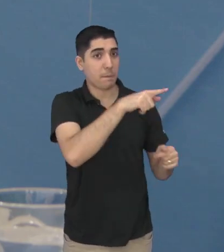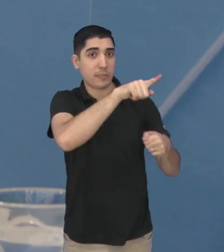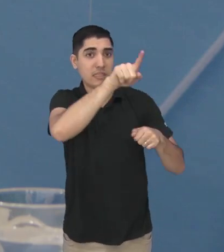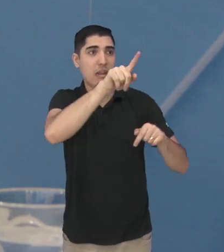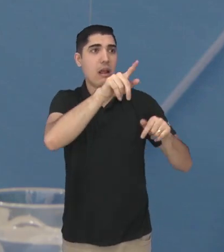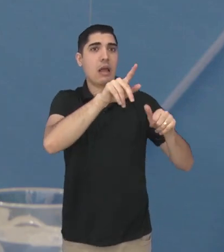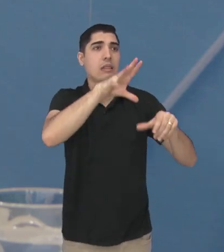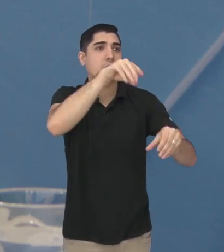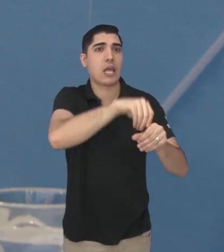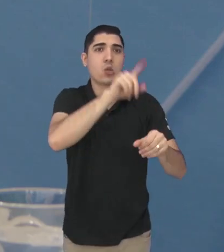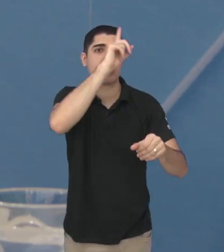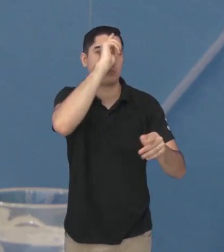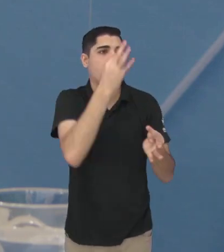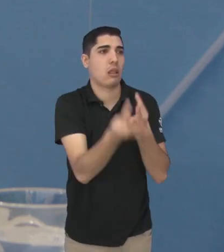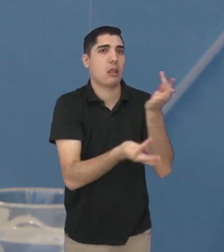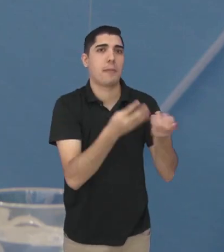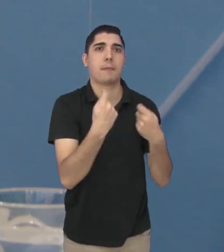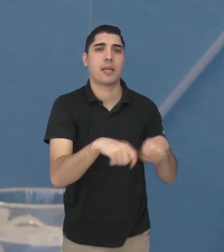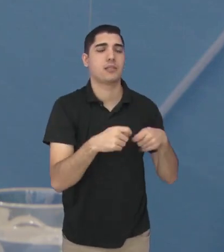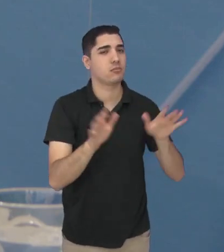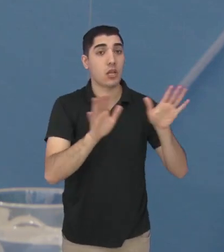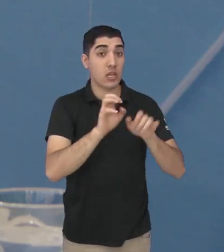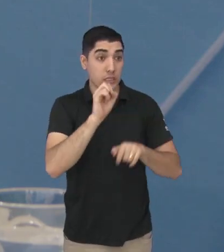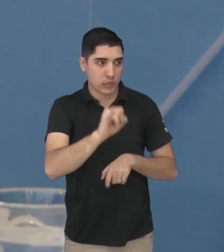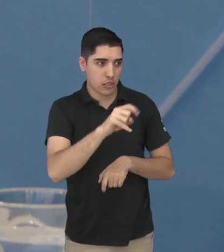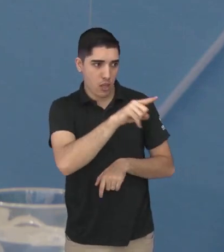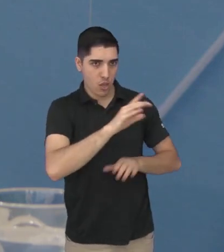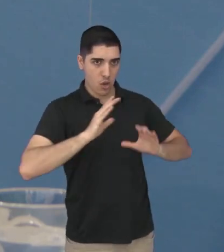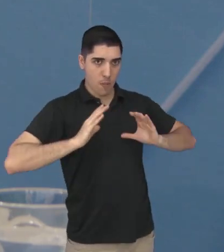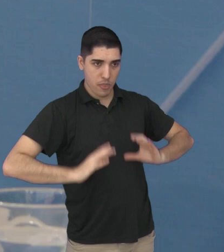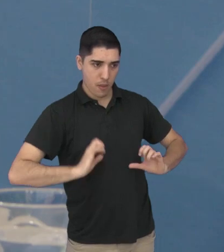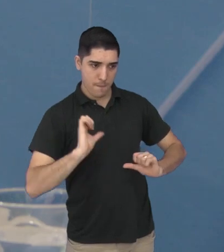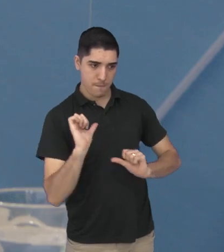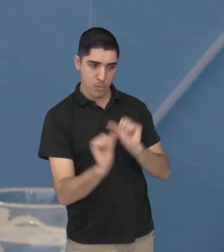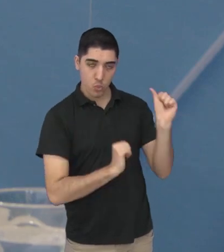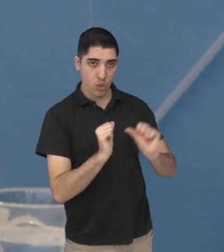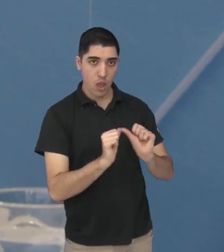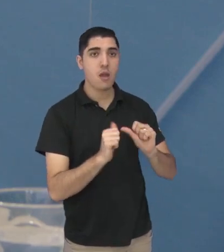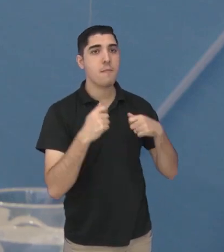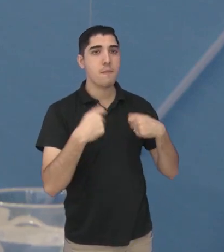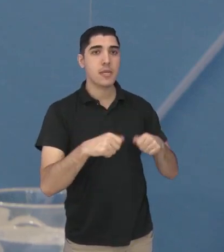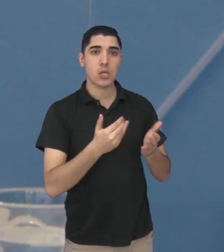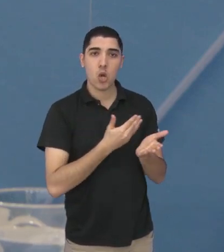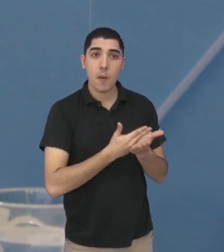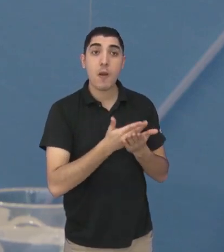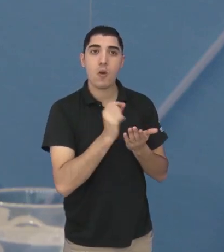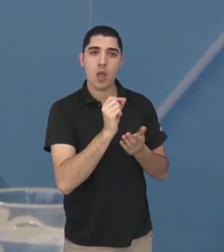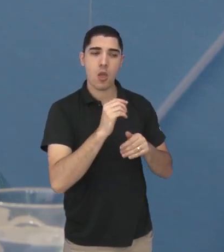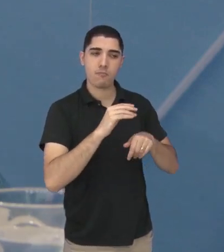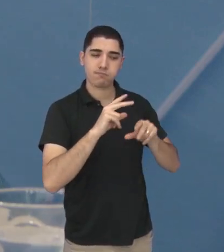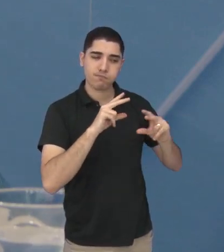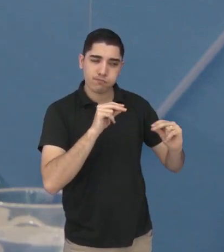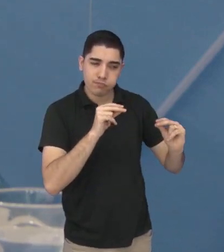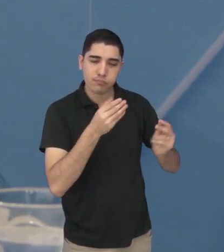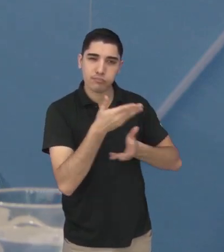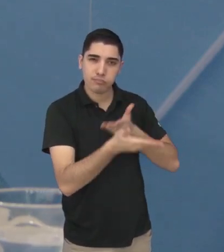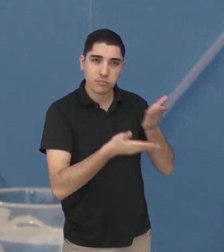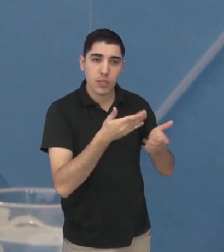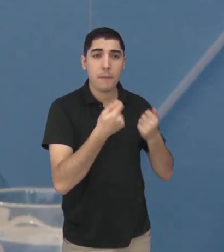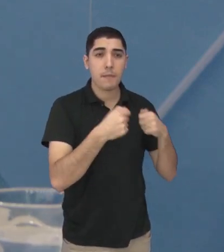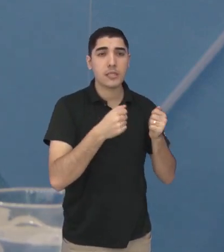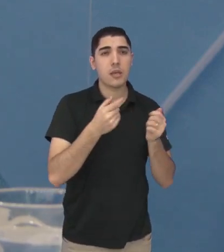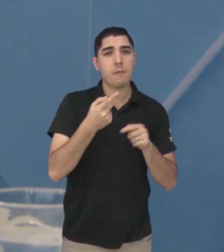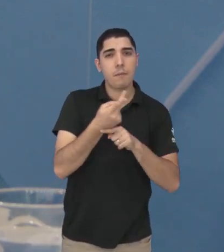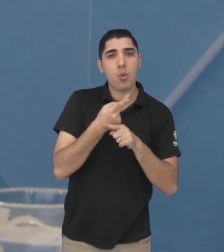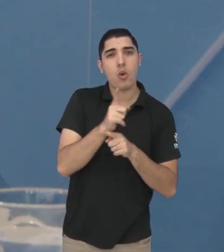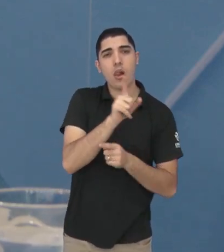gente, né, se você percebe que o seu filho tem uma alteração de comportamento, começa na conversa, procure a unidade básica de